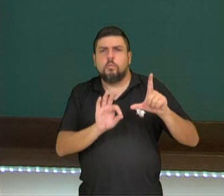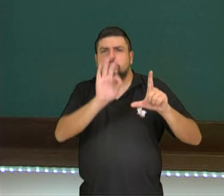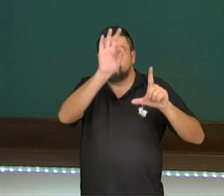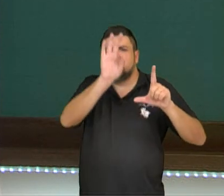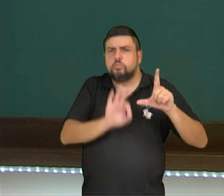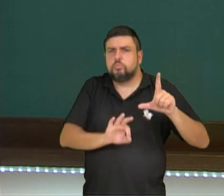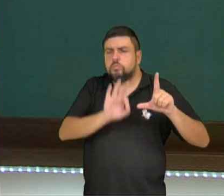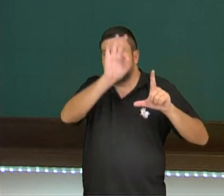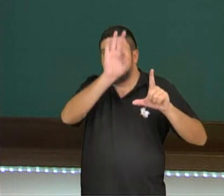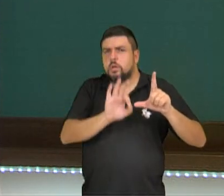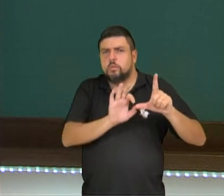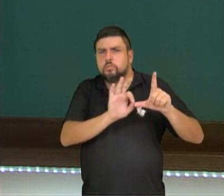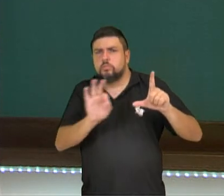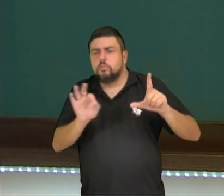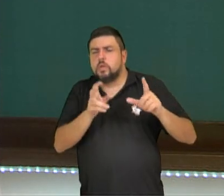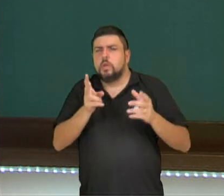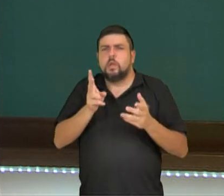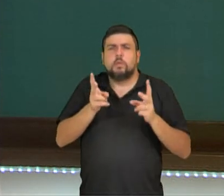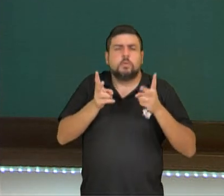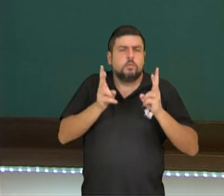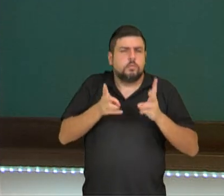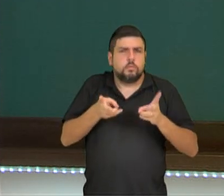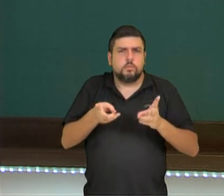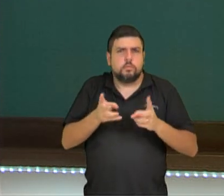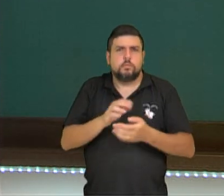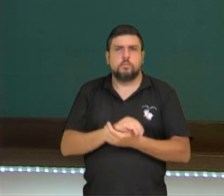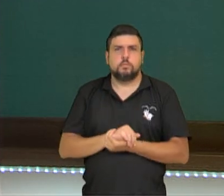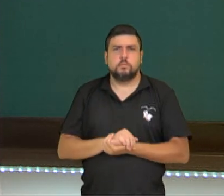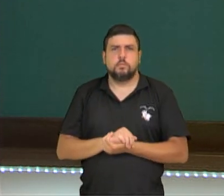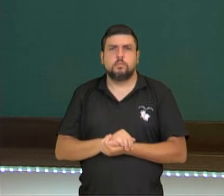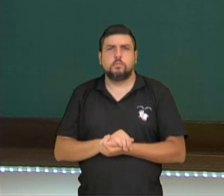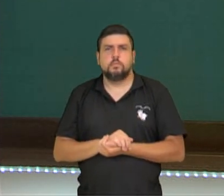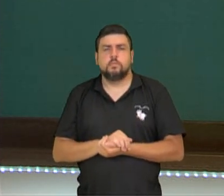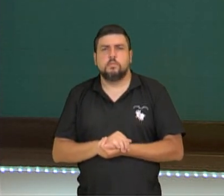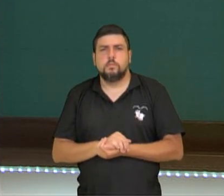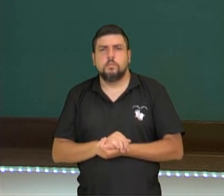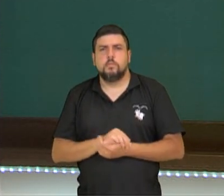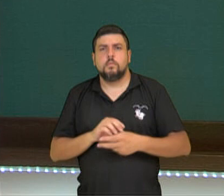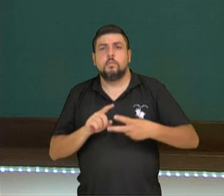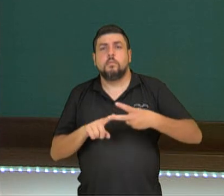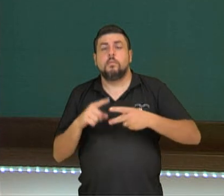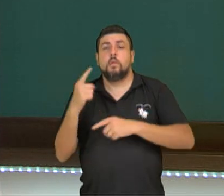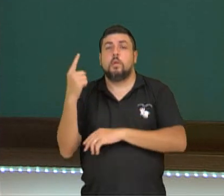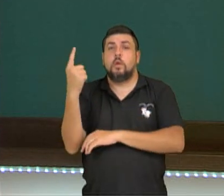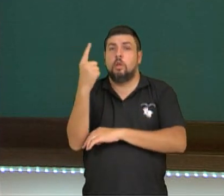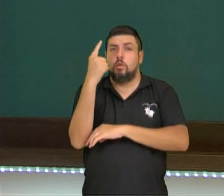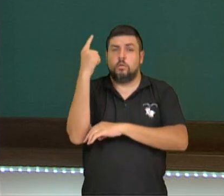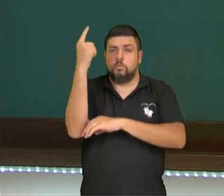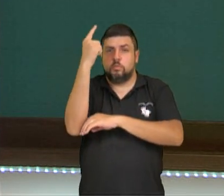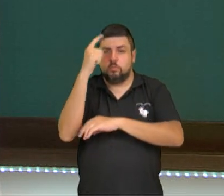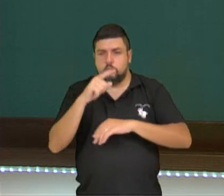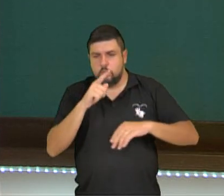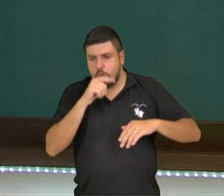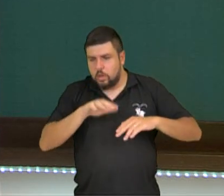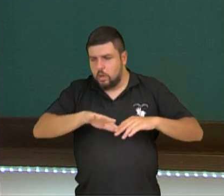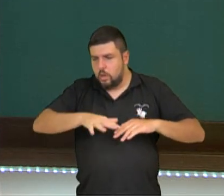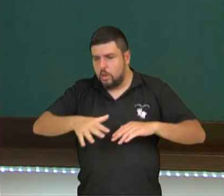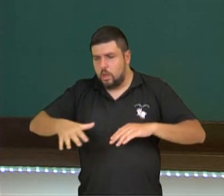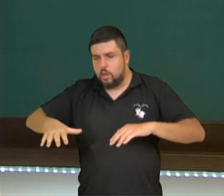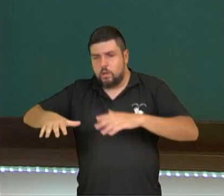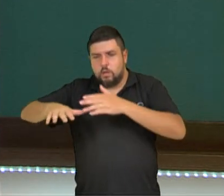sempre a mesma. Então, é um fator climático ali. A altitude, a altura em relação ao nível do mar,